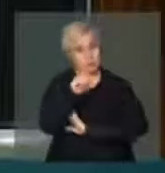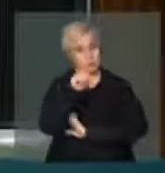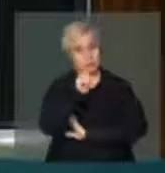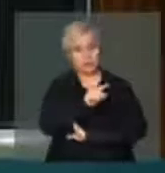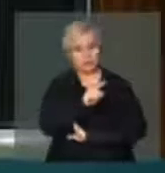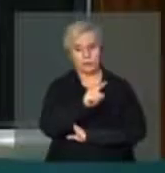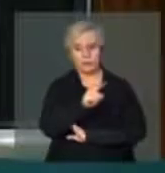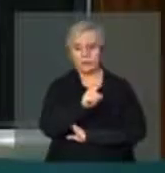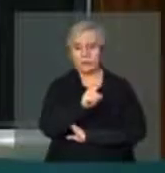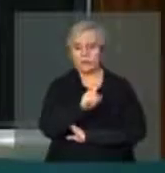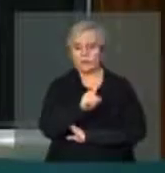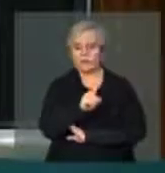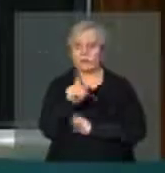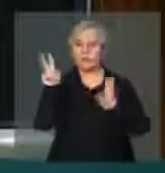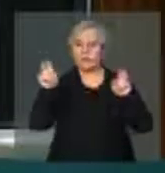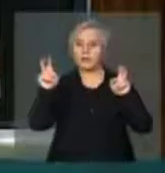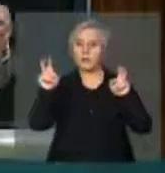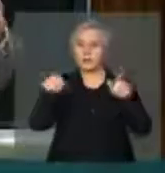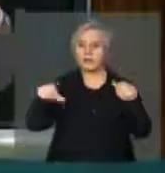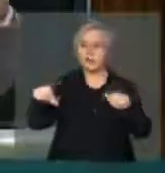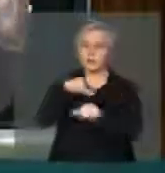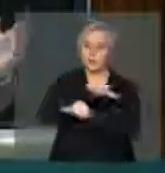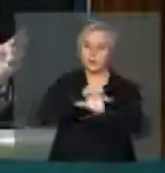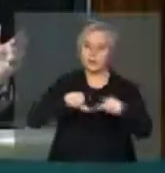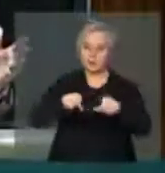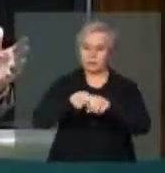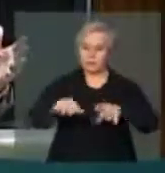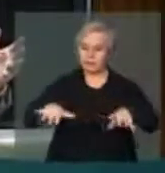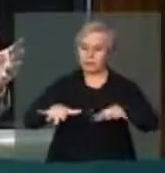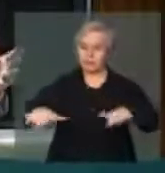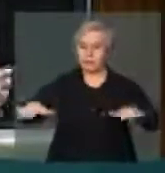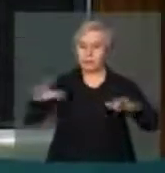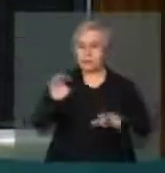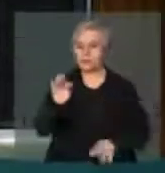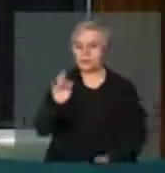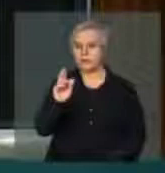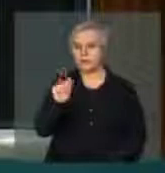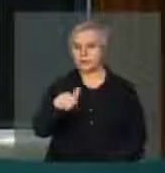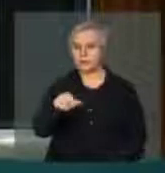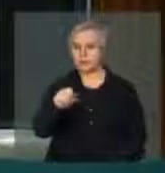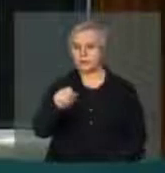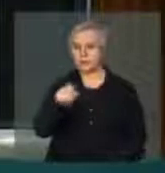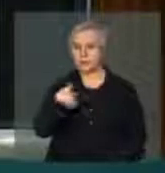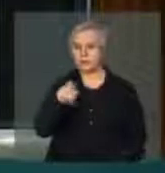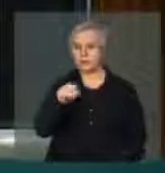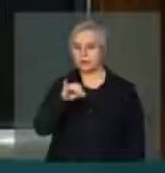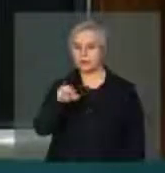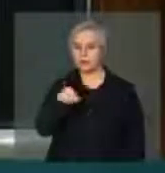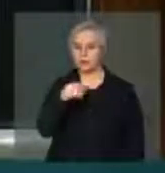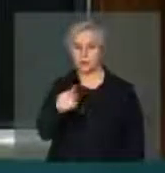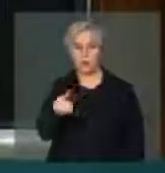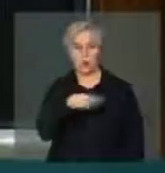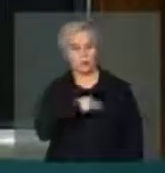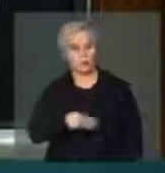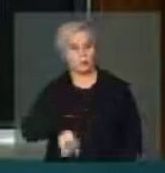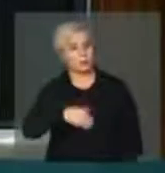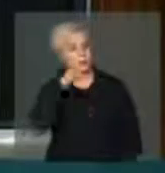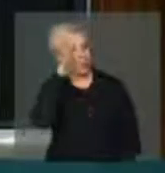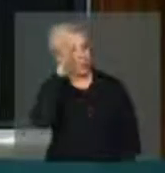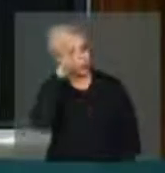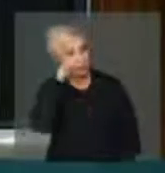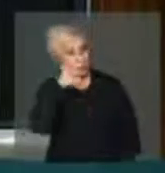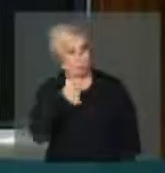da transposição. O ministro ficou interessado em ver isto aí. Por isso eu quero fazer aqui esse apelo, quero pedir ao